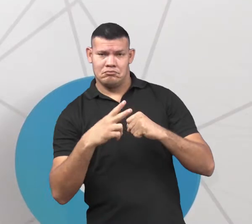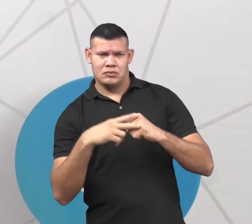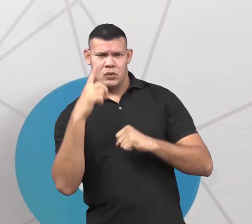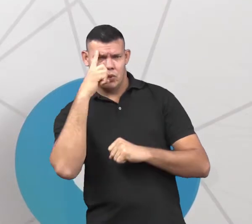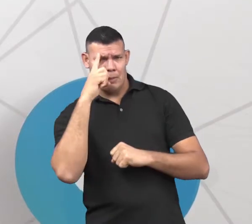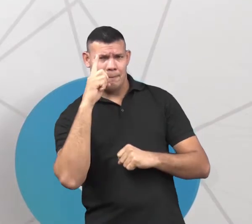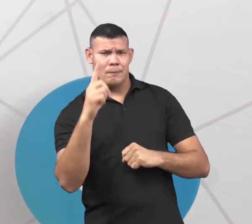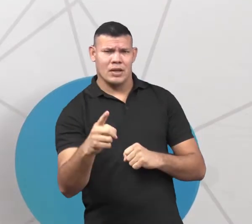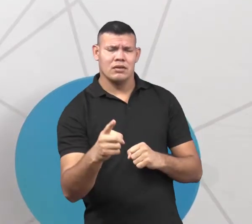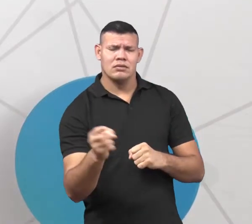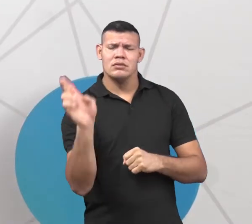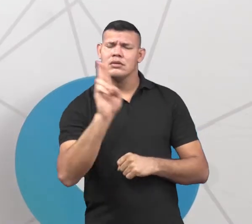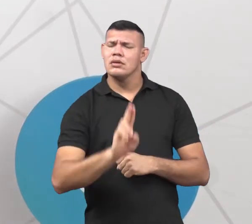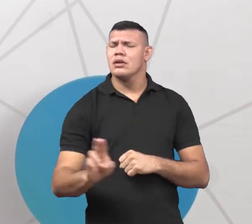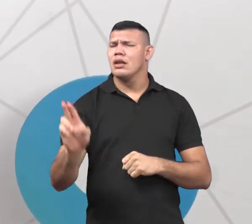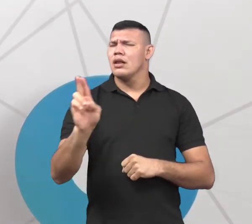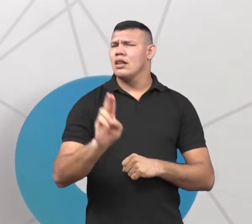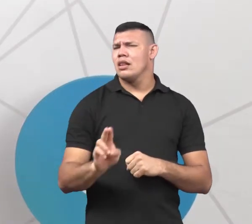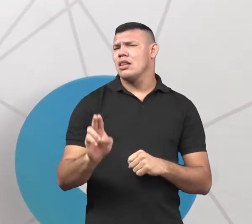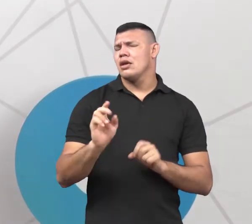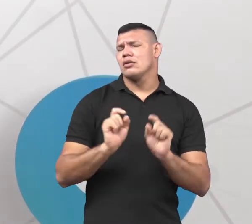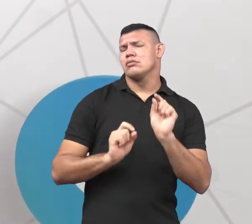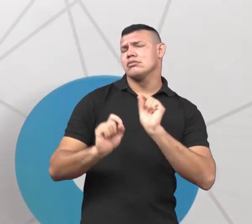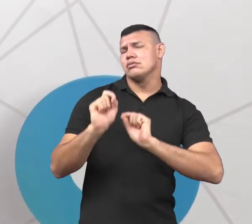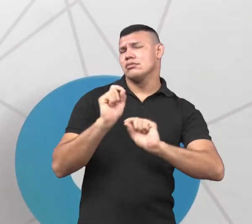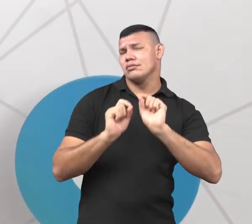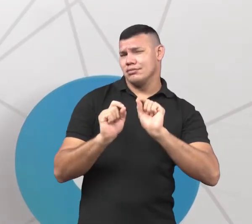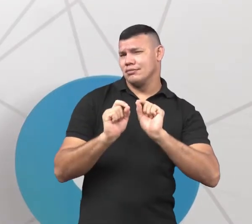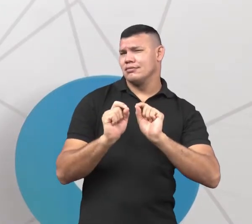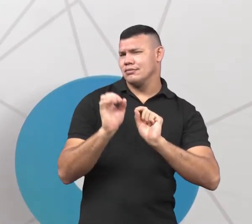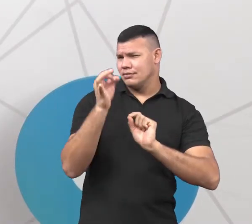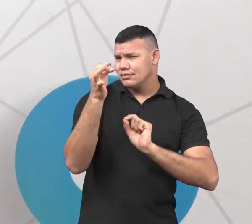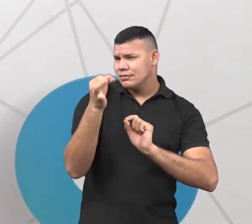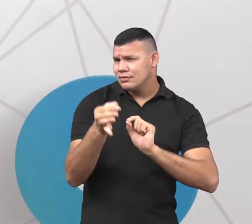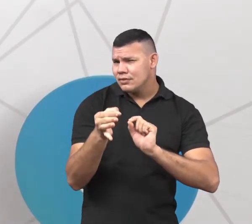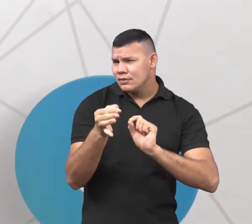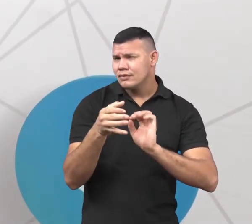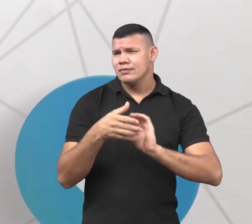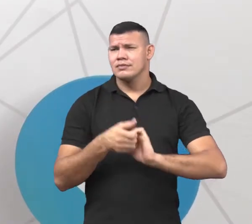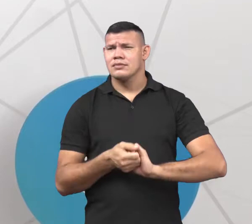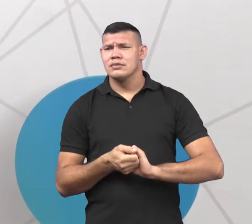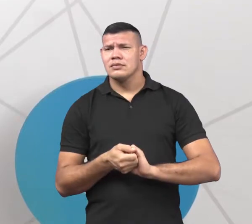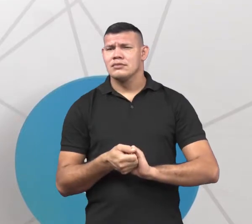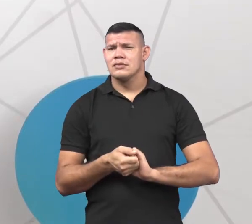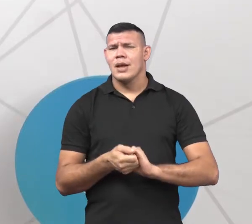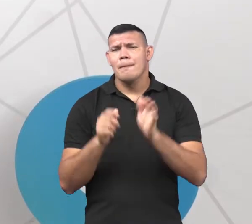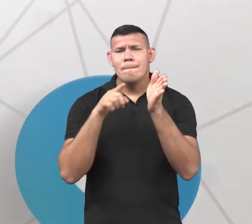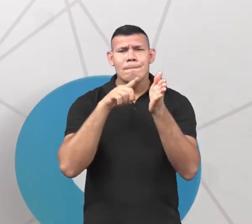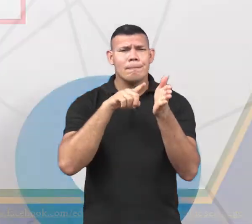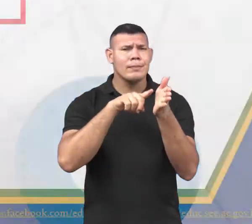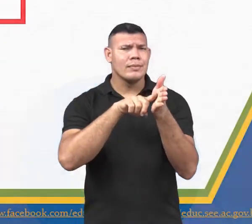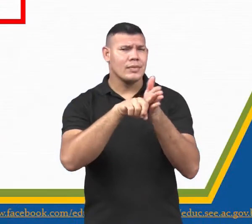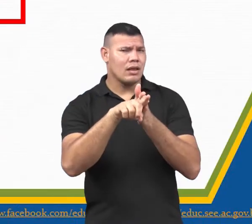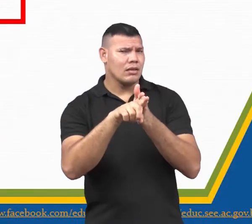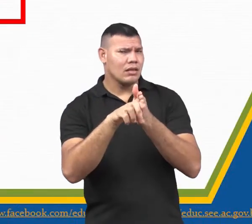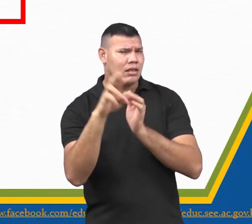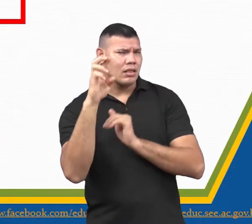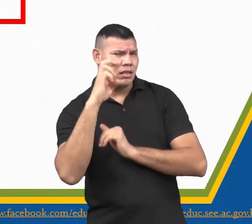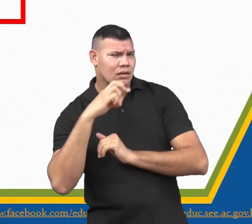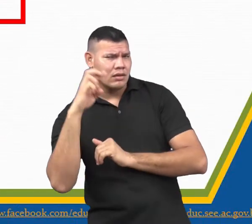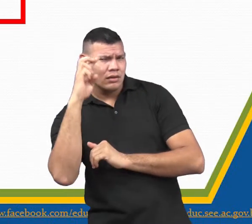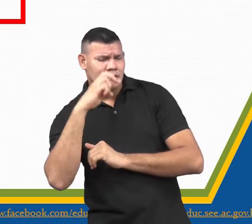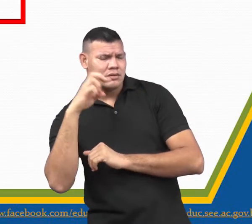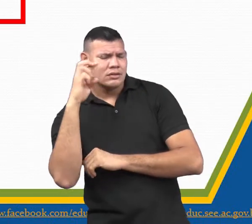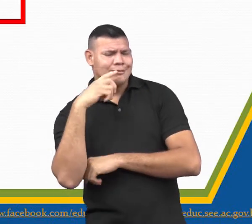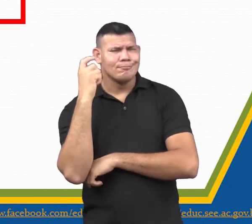ellos son utilizados para algunas cosas, ¿cierto? Porém, olha essa perguntinha aqui, ó. ¿En qué